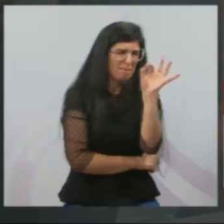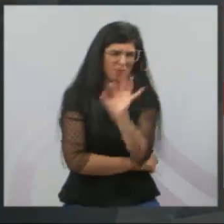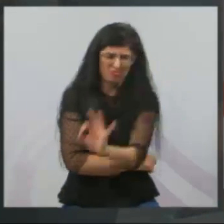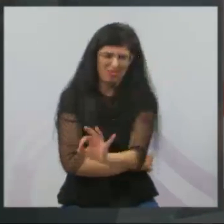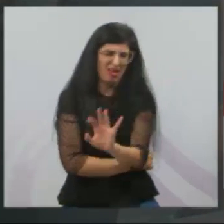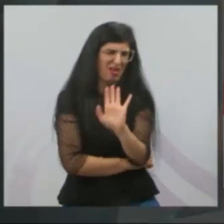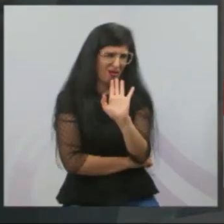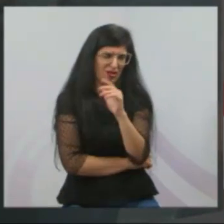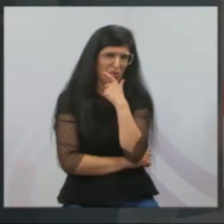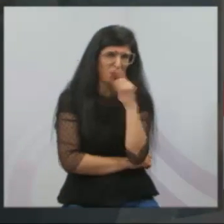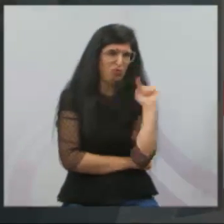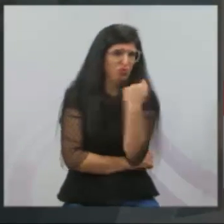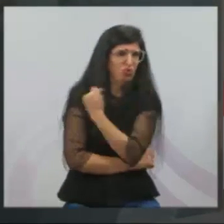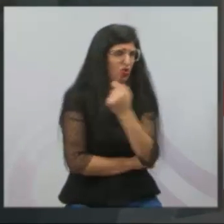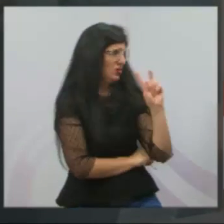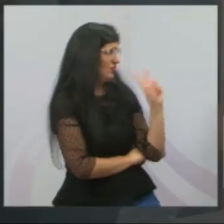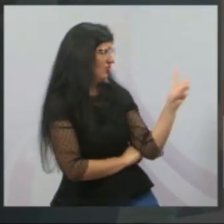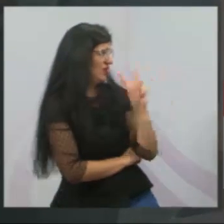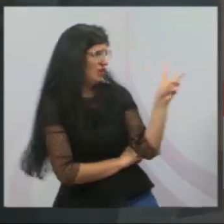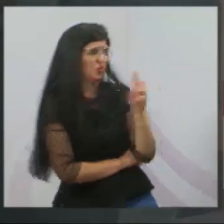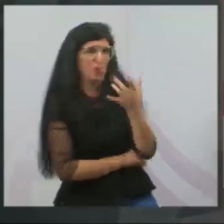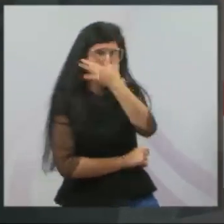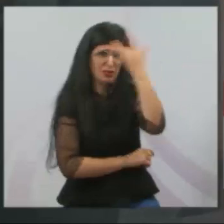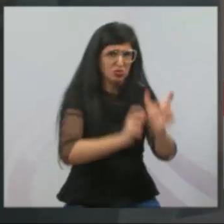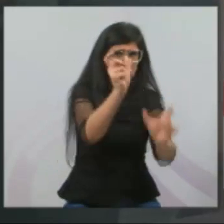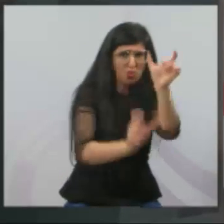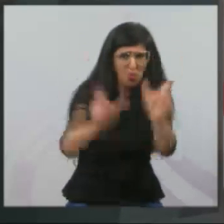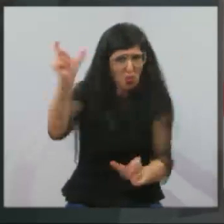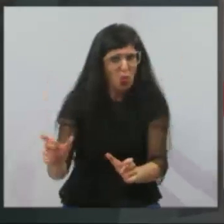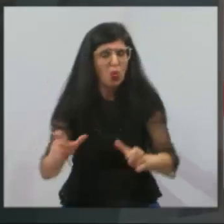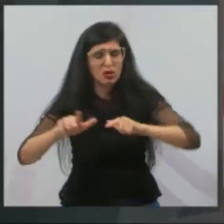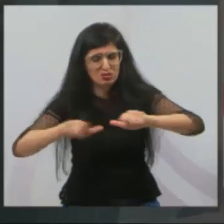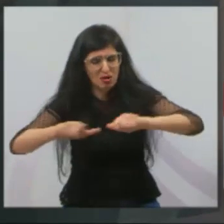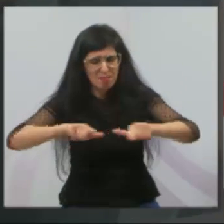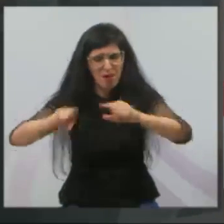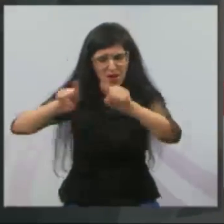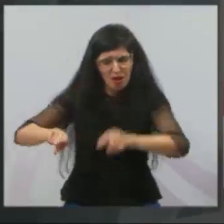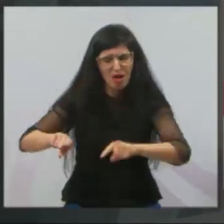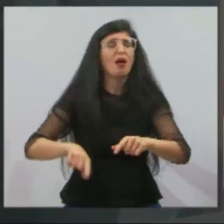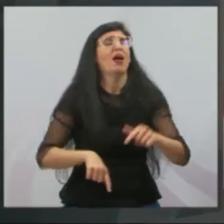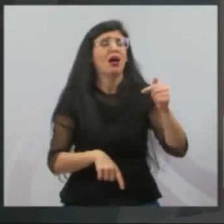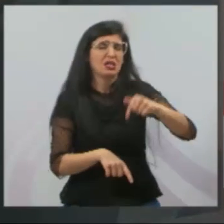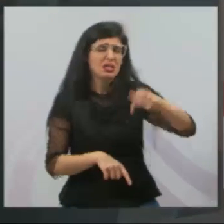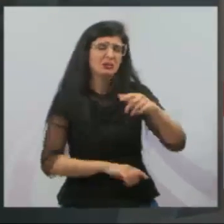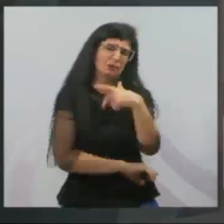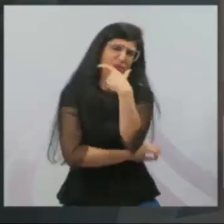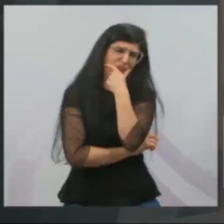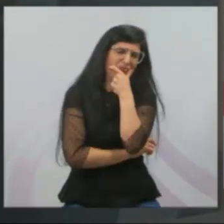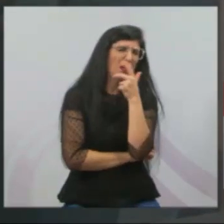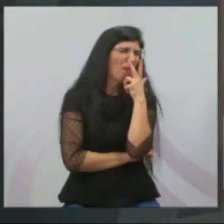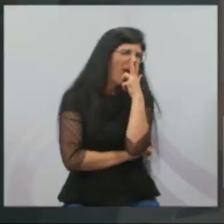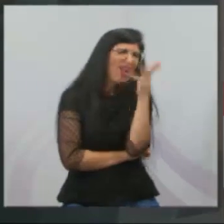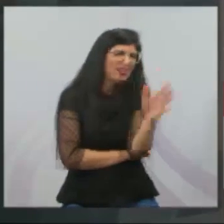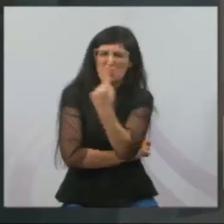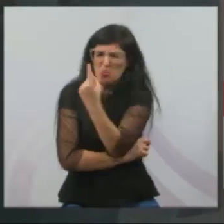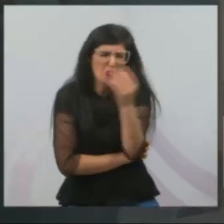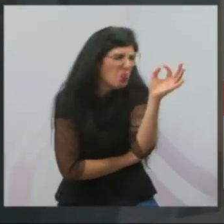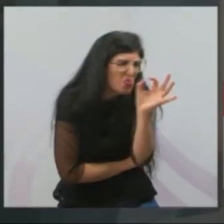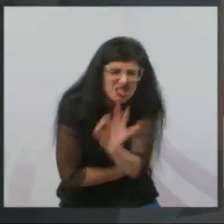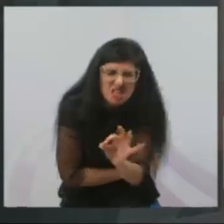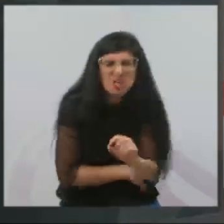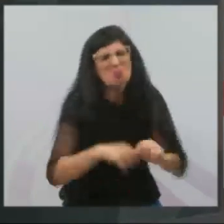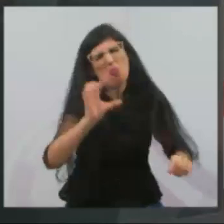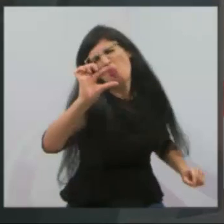aqui, vereadores, e para muitos servidores, né, que ocupam aqui cargos na casa, pode ser que 1% não seja nada,